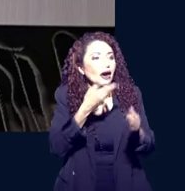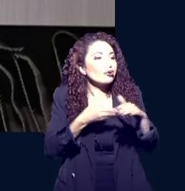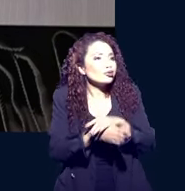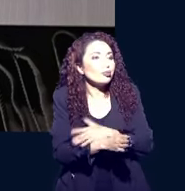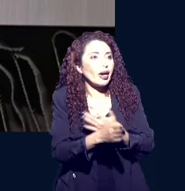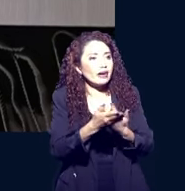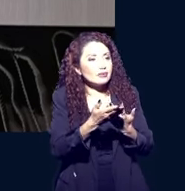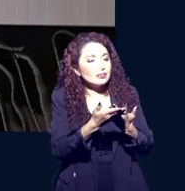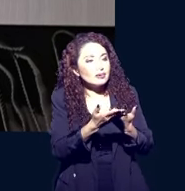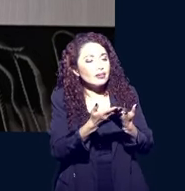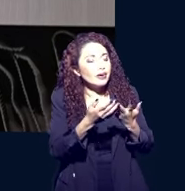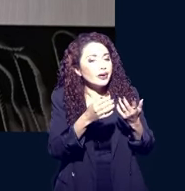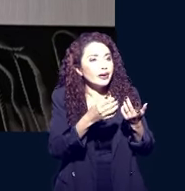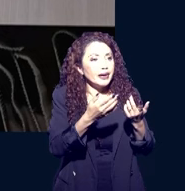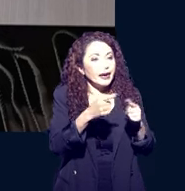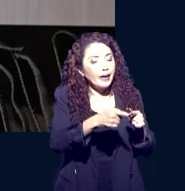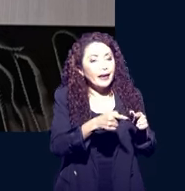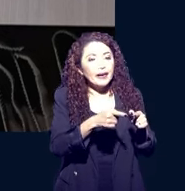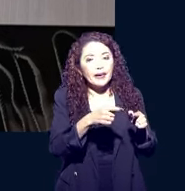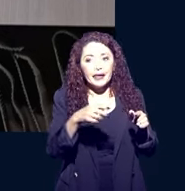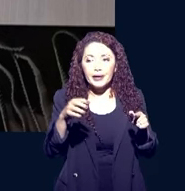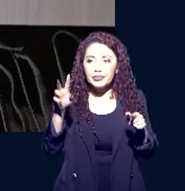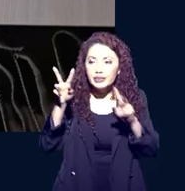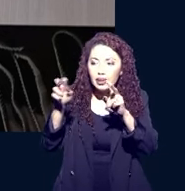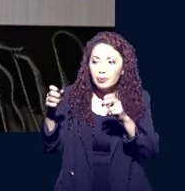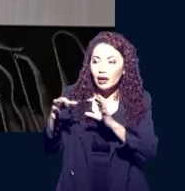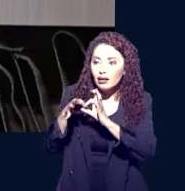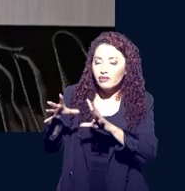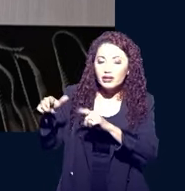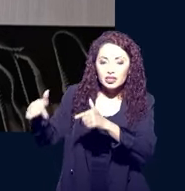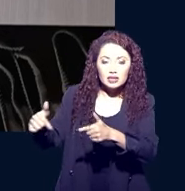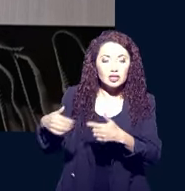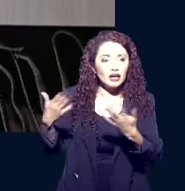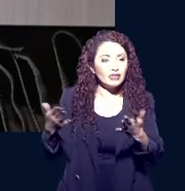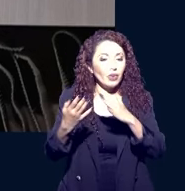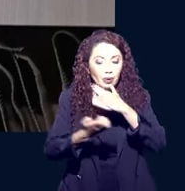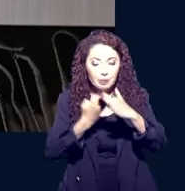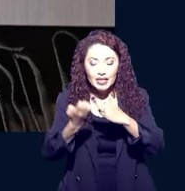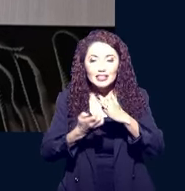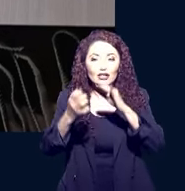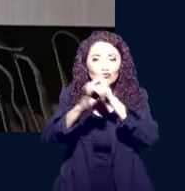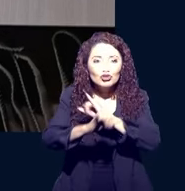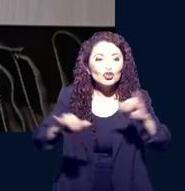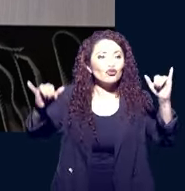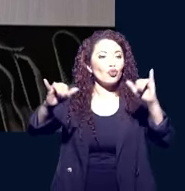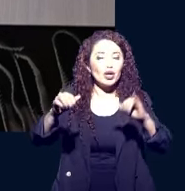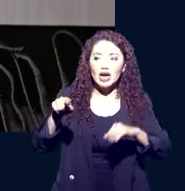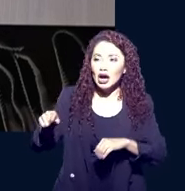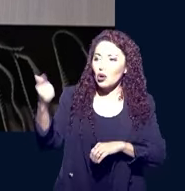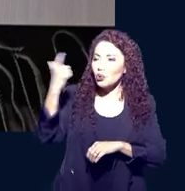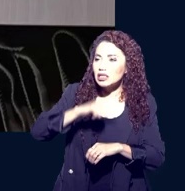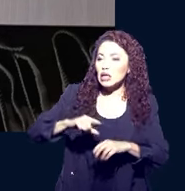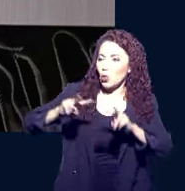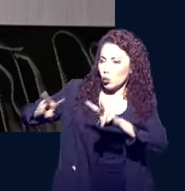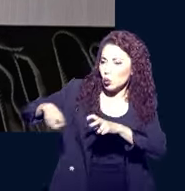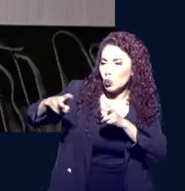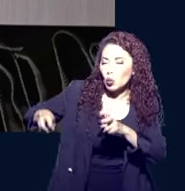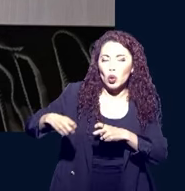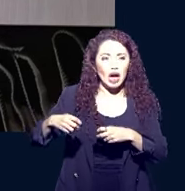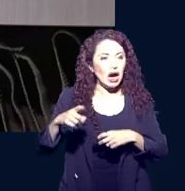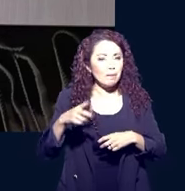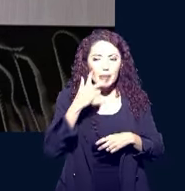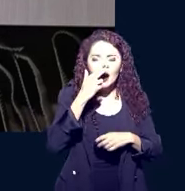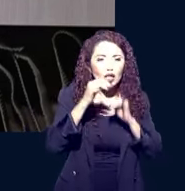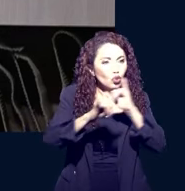repararam quando a uma empresa divulga os seus resultados teve um grande lucro a notícia é ruim Olha o lucro que essa